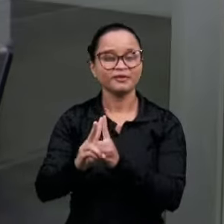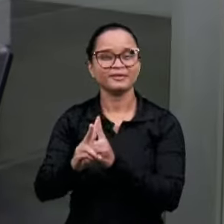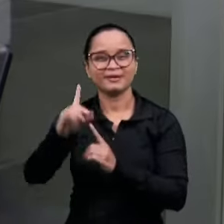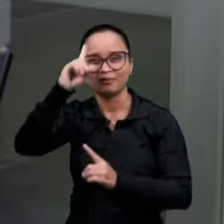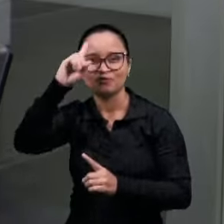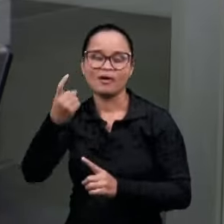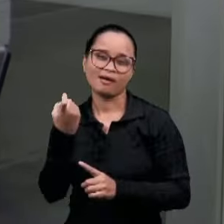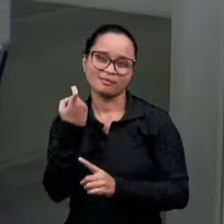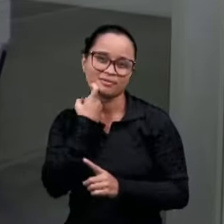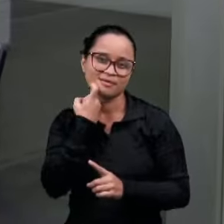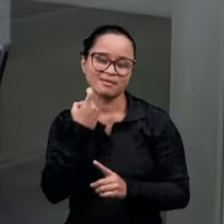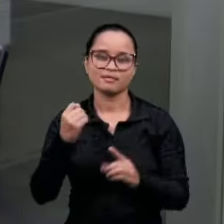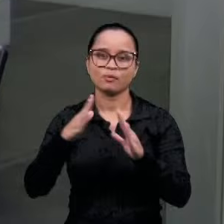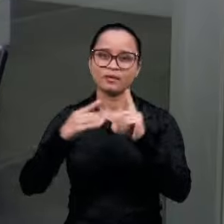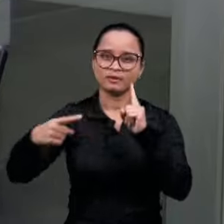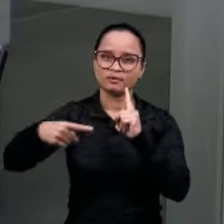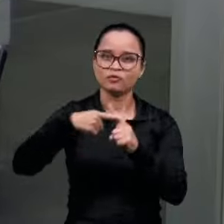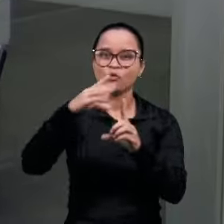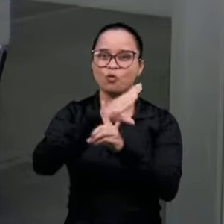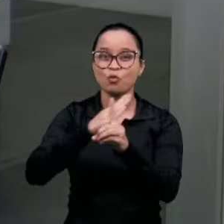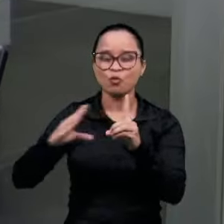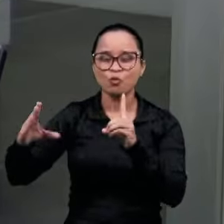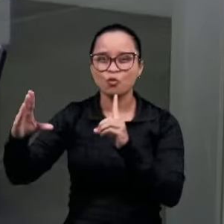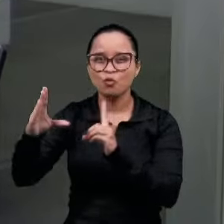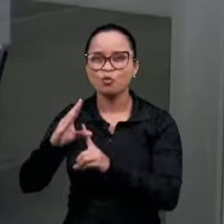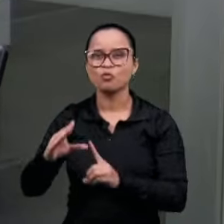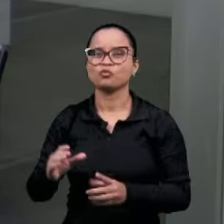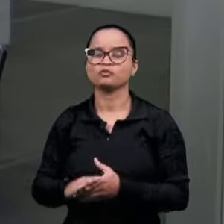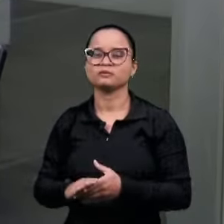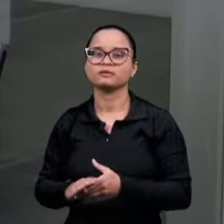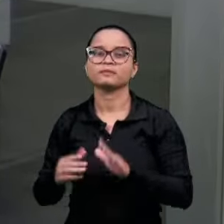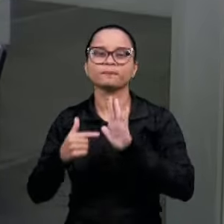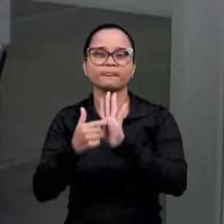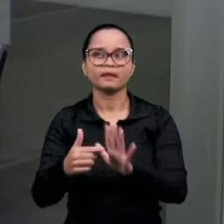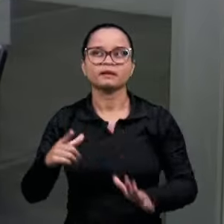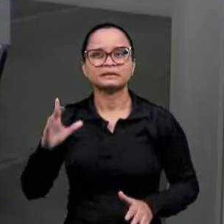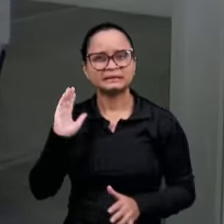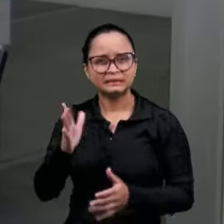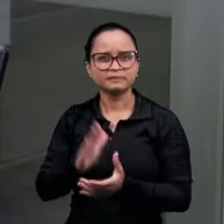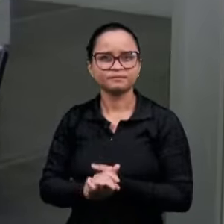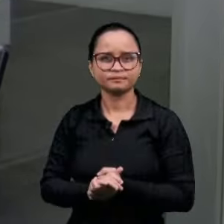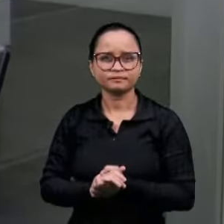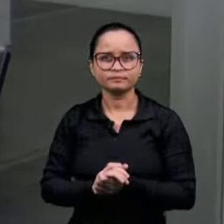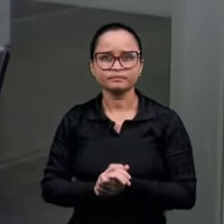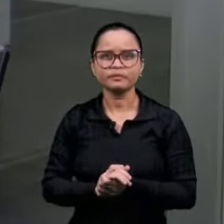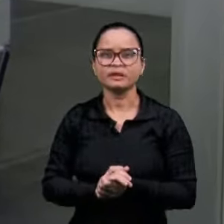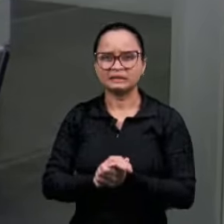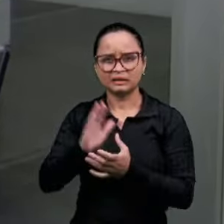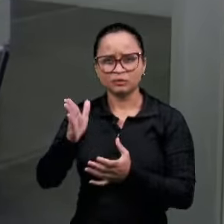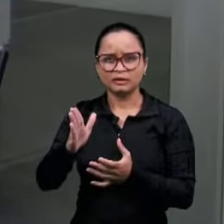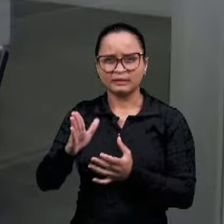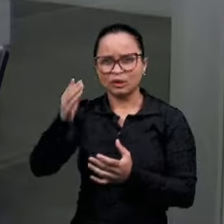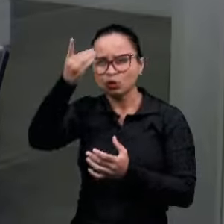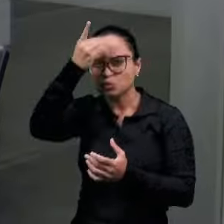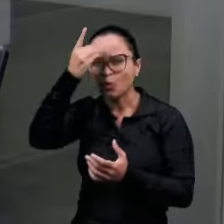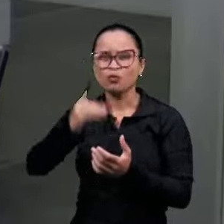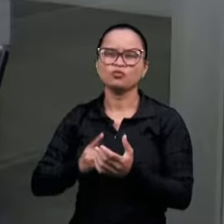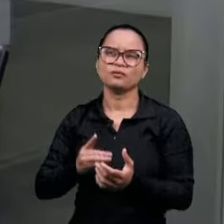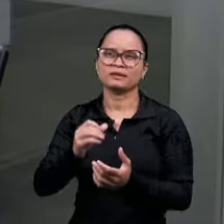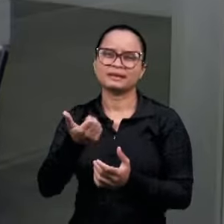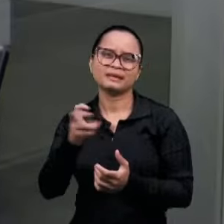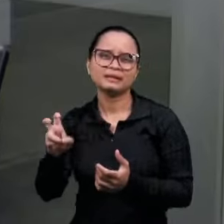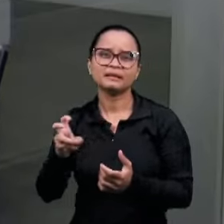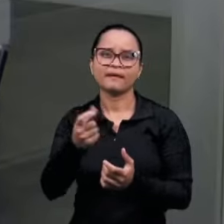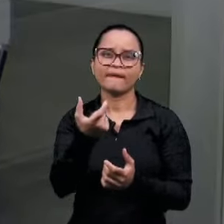dos cultos com muitos sinais. Eu fiz cultos ali com 15, quase 20 dons espirituais, coisas